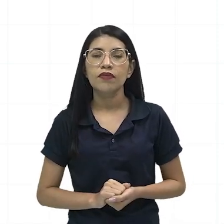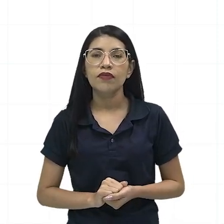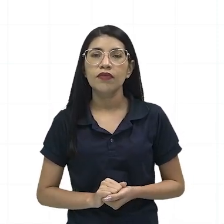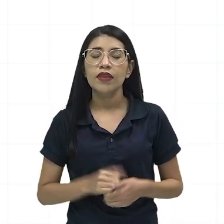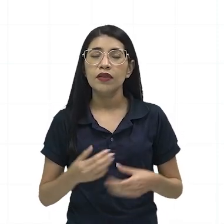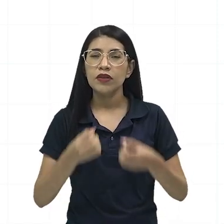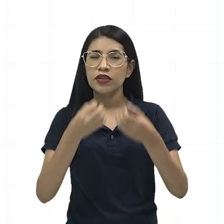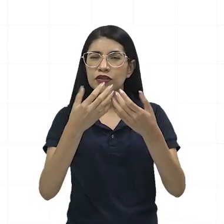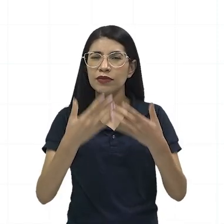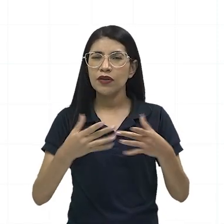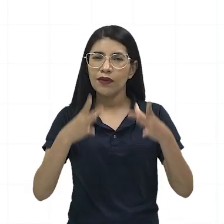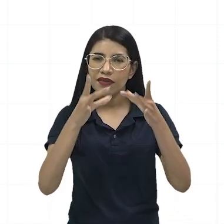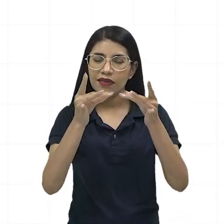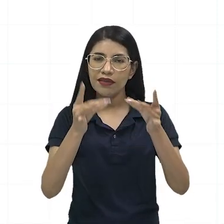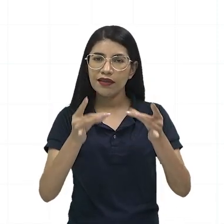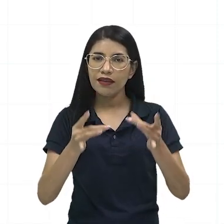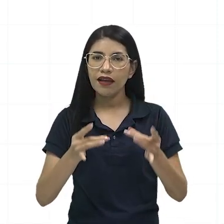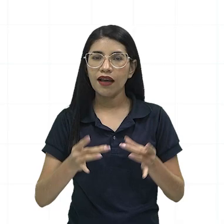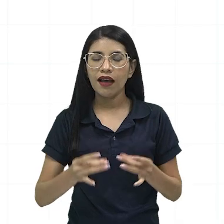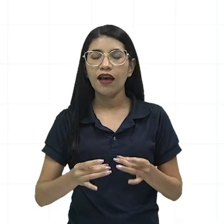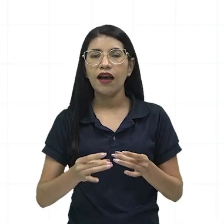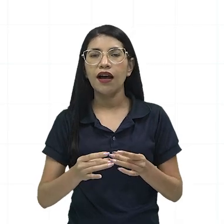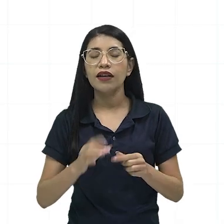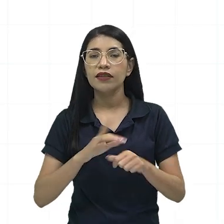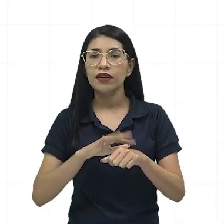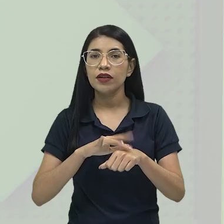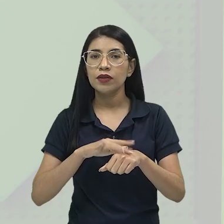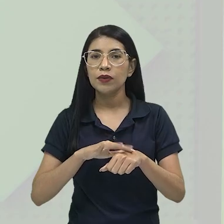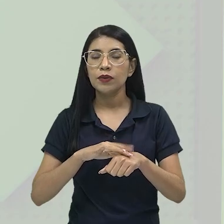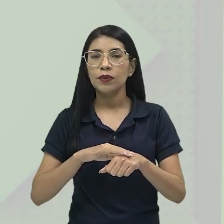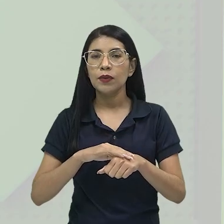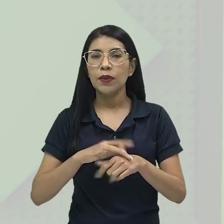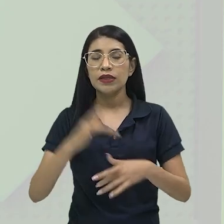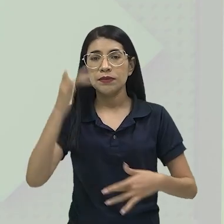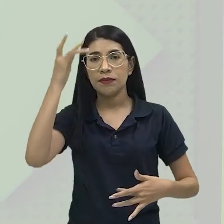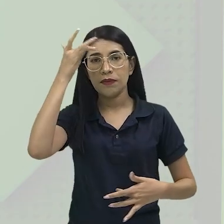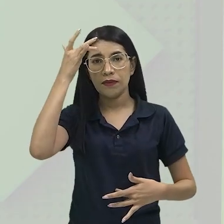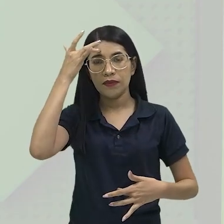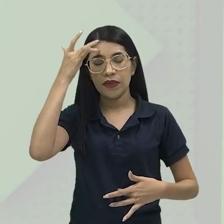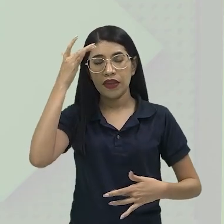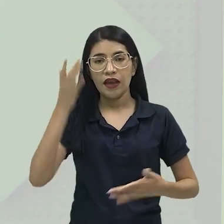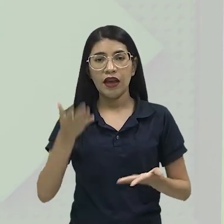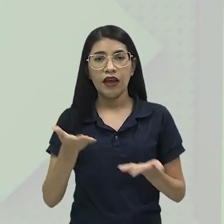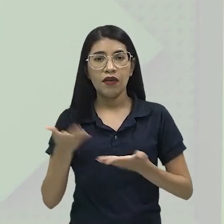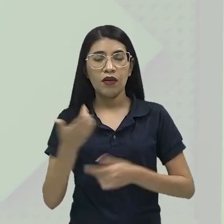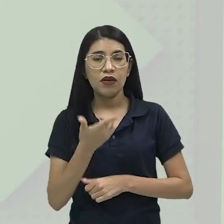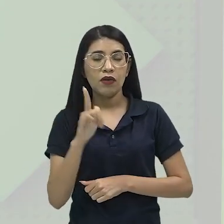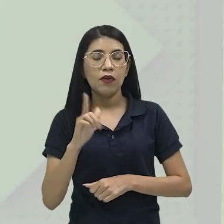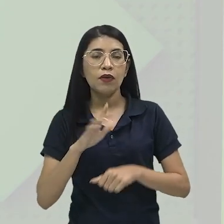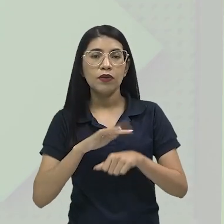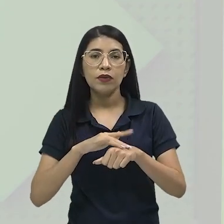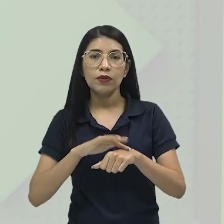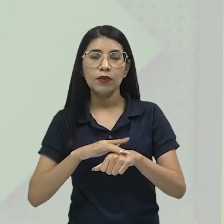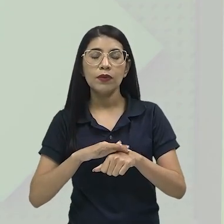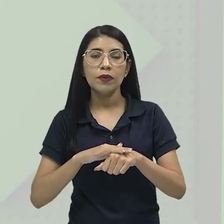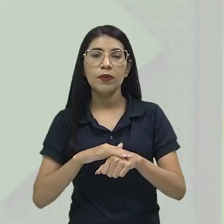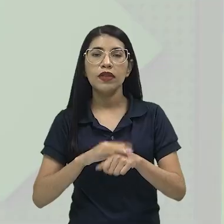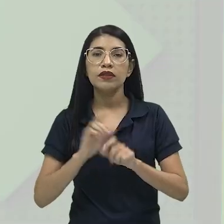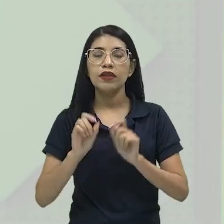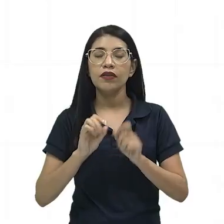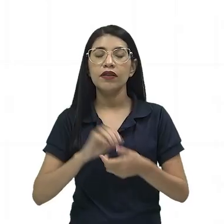aí bastante sobre a malária e agora vamos falar de outra doença tropical que é